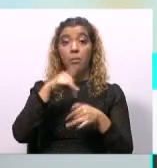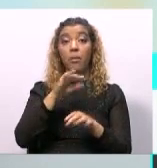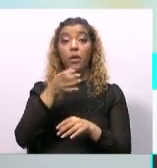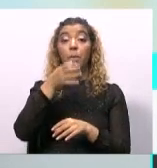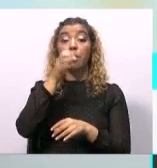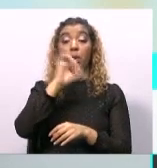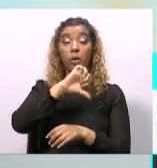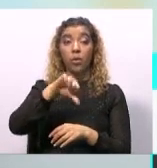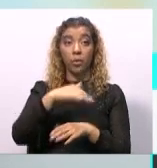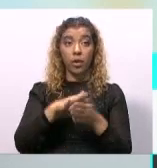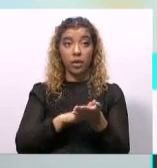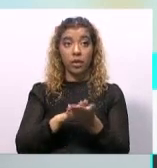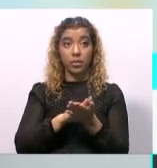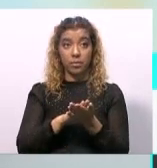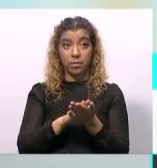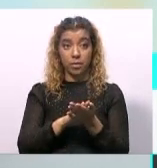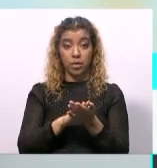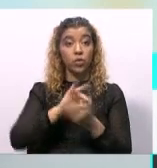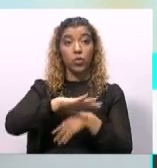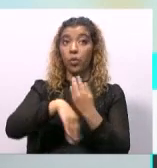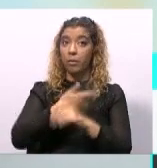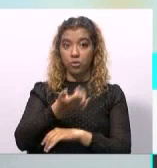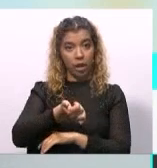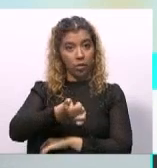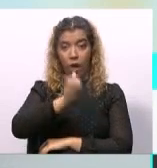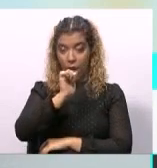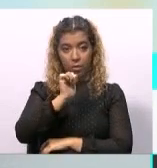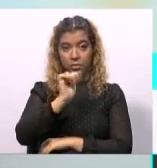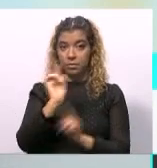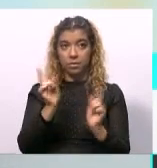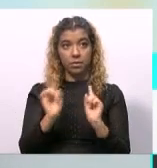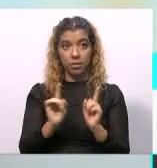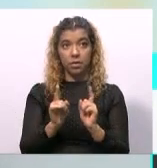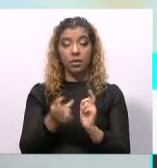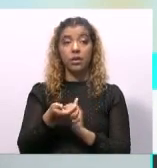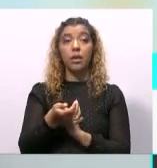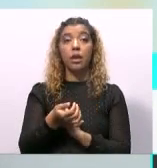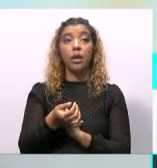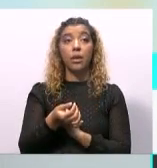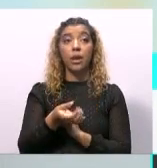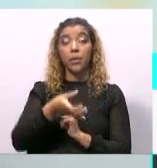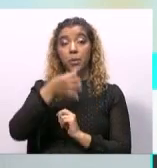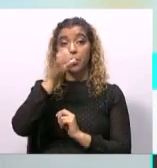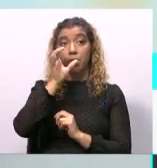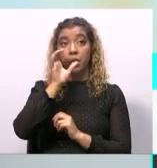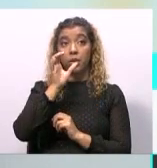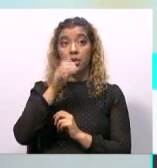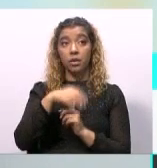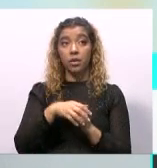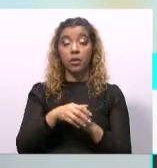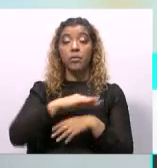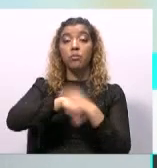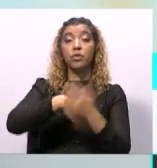dos óleos essenciais, falamos que não se ingerem em água, alerte já a esta situação, devemos ingerir sempre em óleo vegetal,